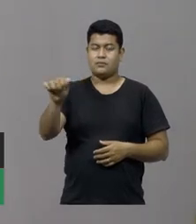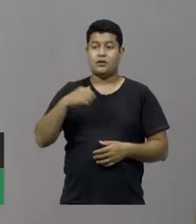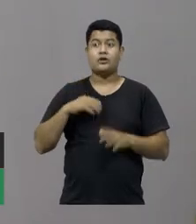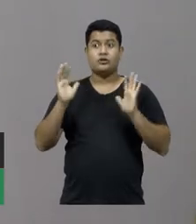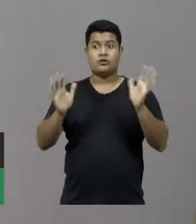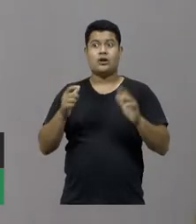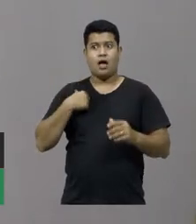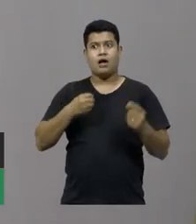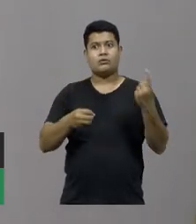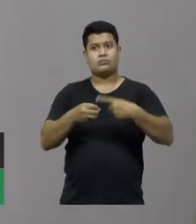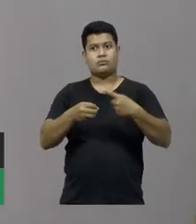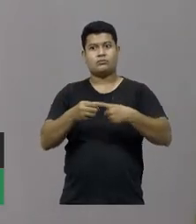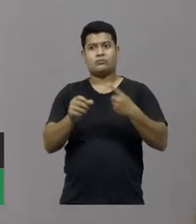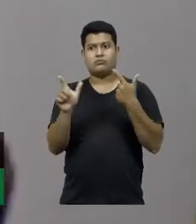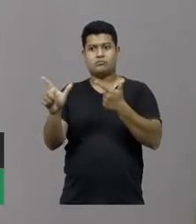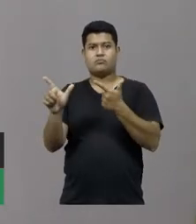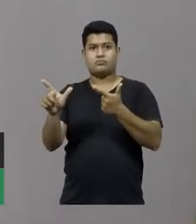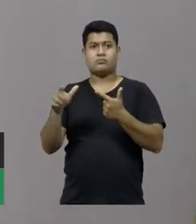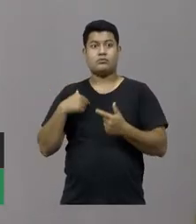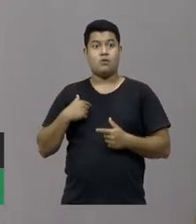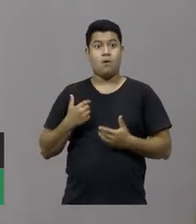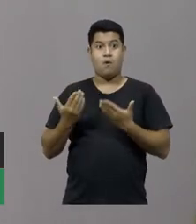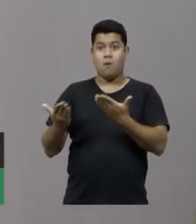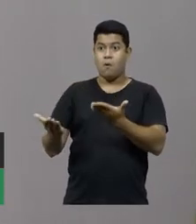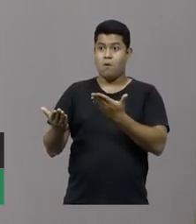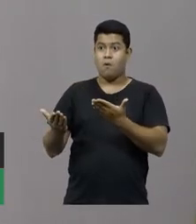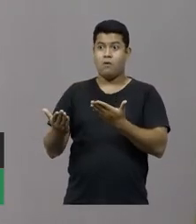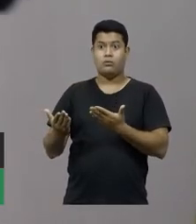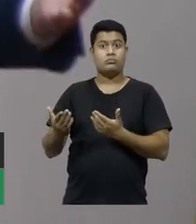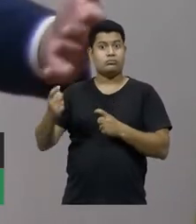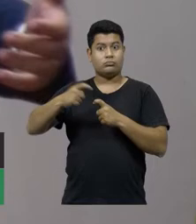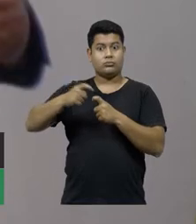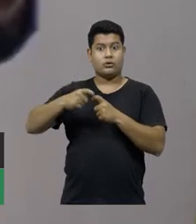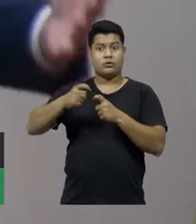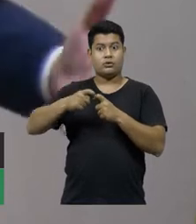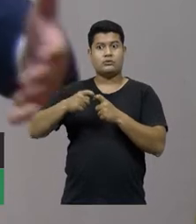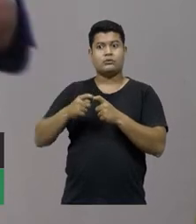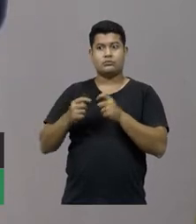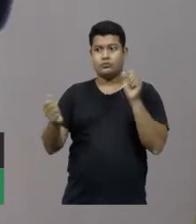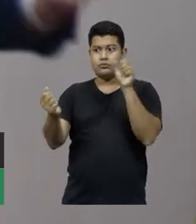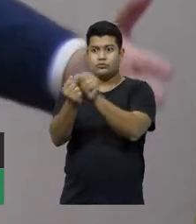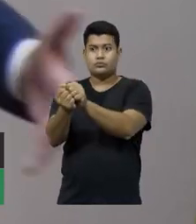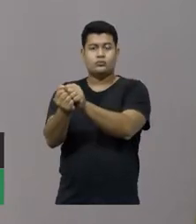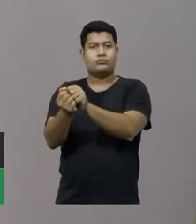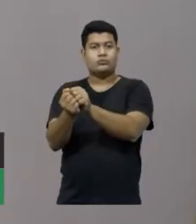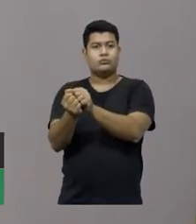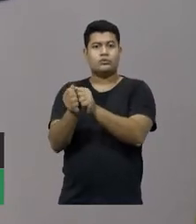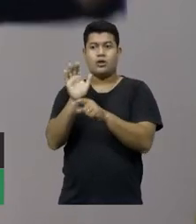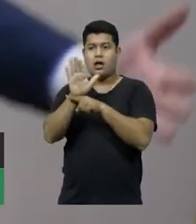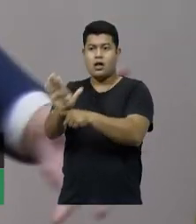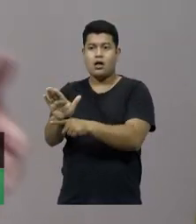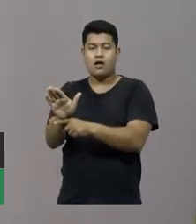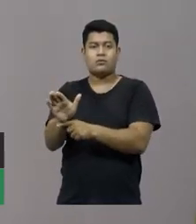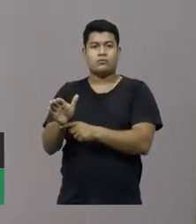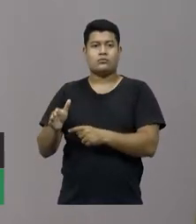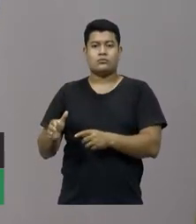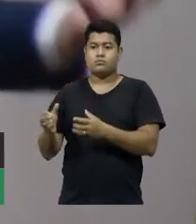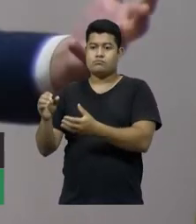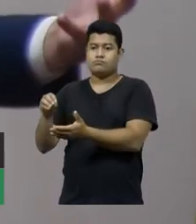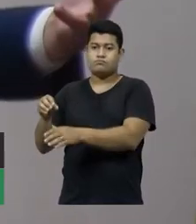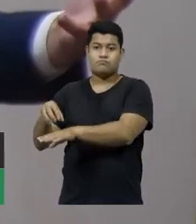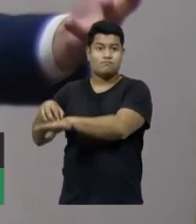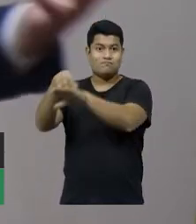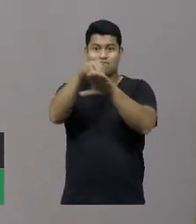pensei, nossa, o médico foi lá buscar um órgão, fígado, coração, globo ocular,